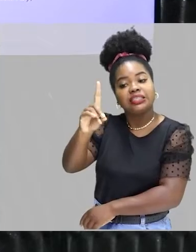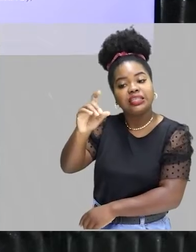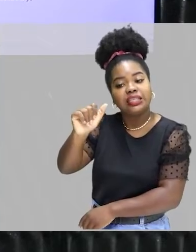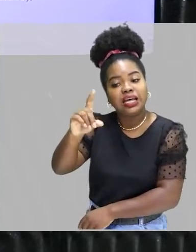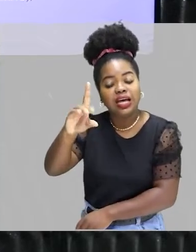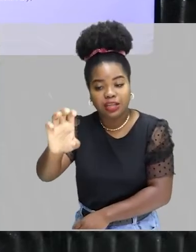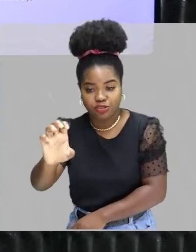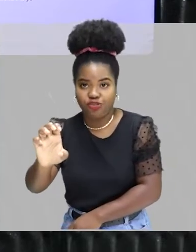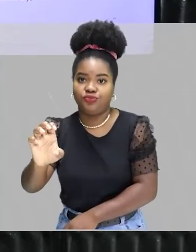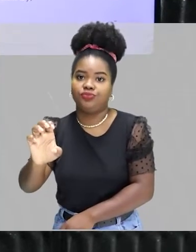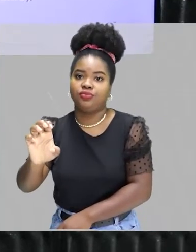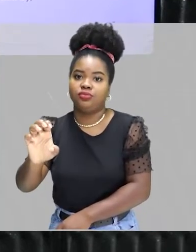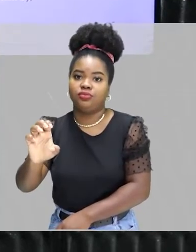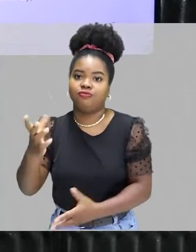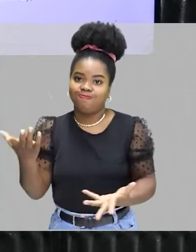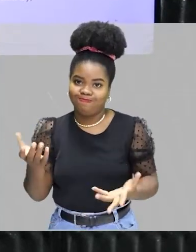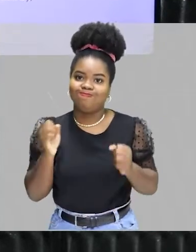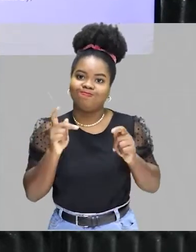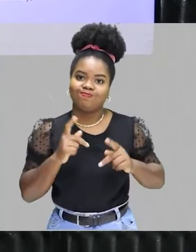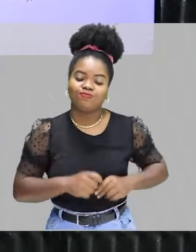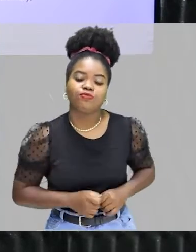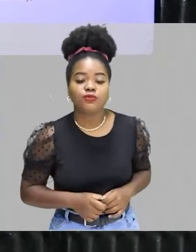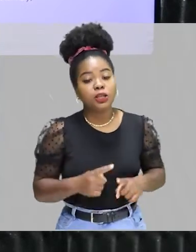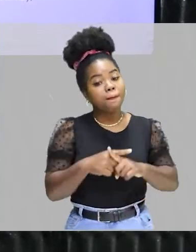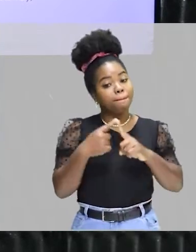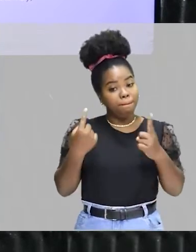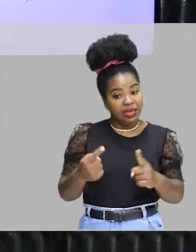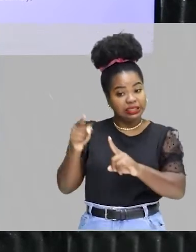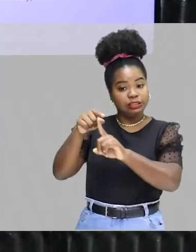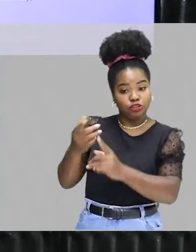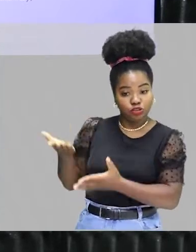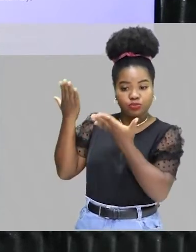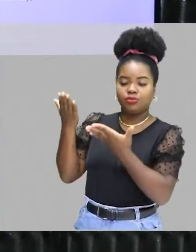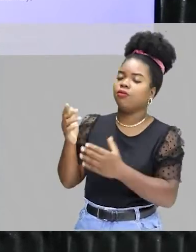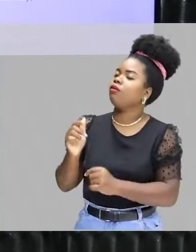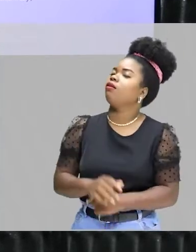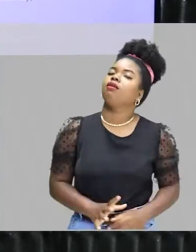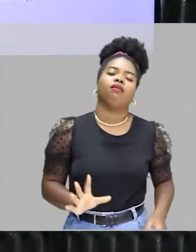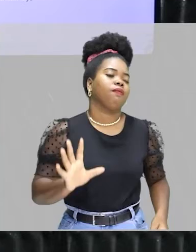a palavra que sobra vai existir. No caso da parassíntese, não, tá?